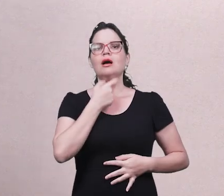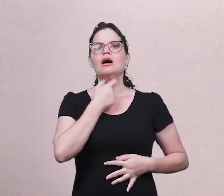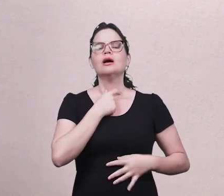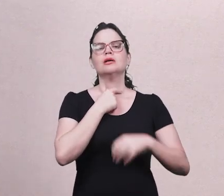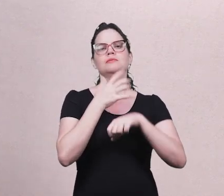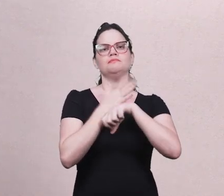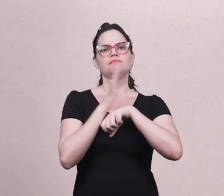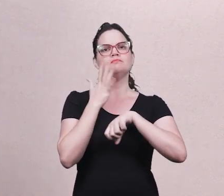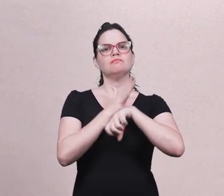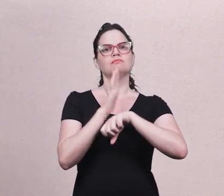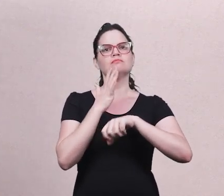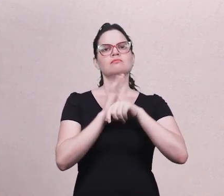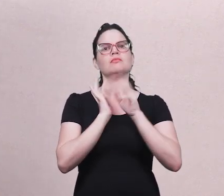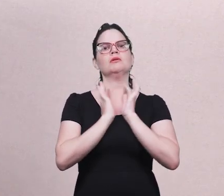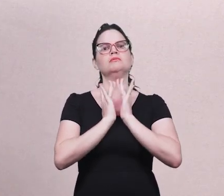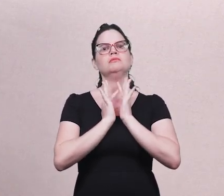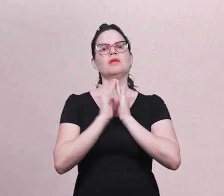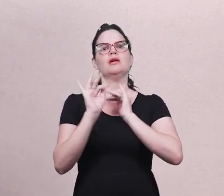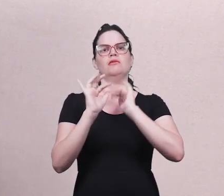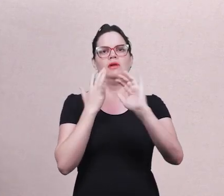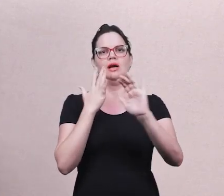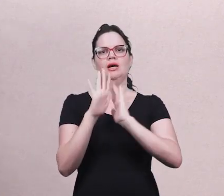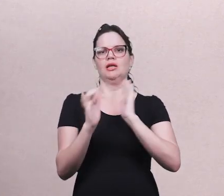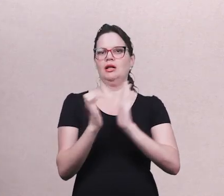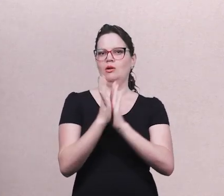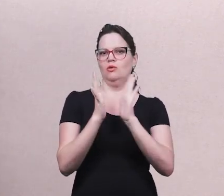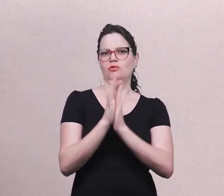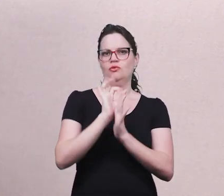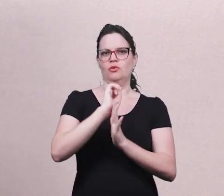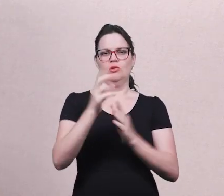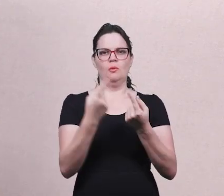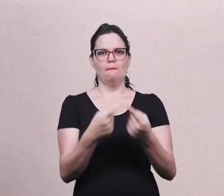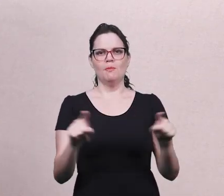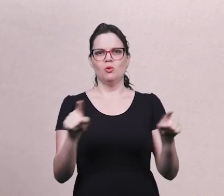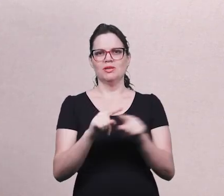ali ele vai cantar louvores ou músicas que vão